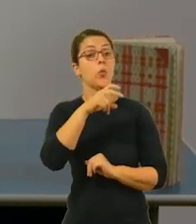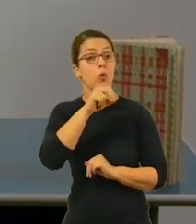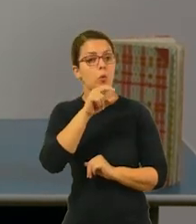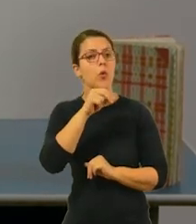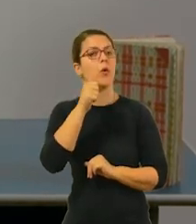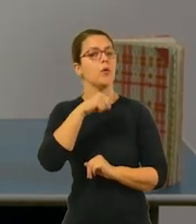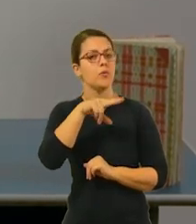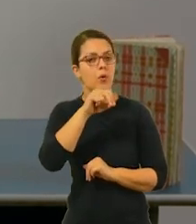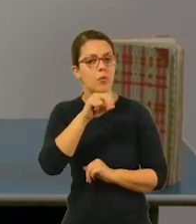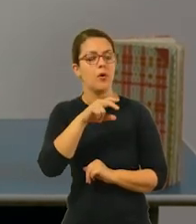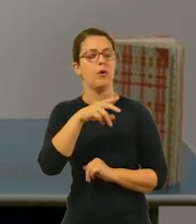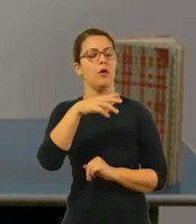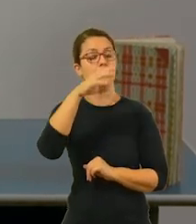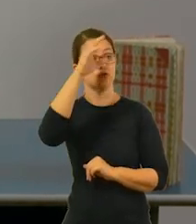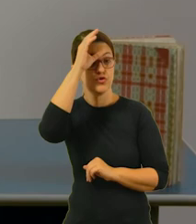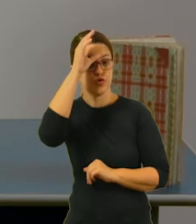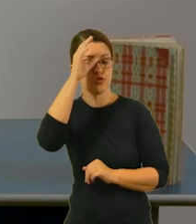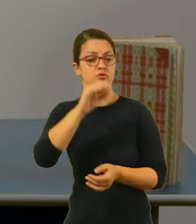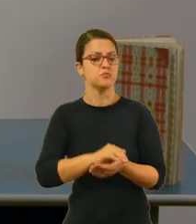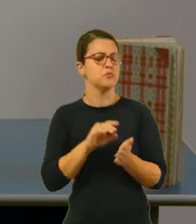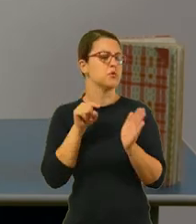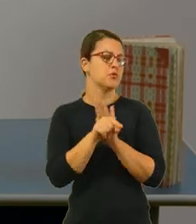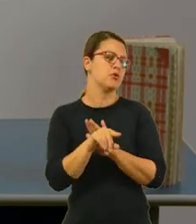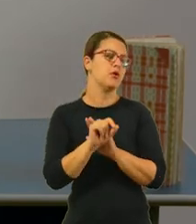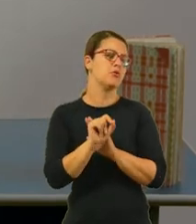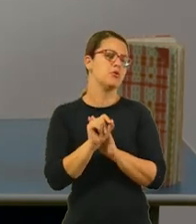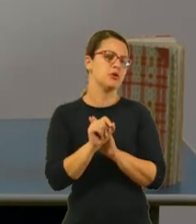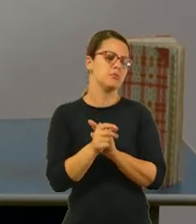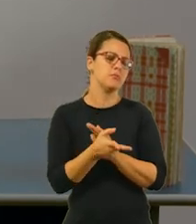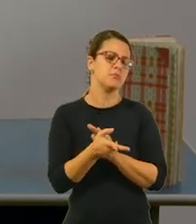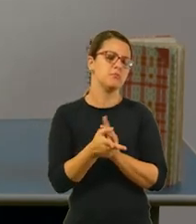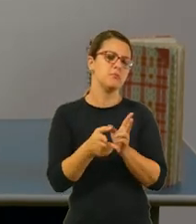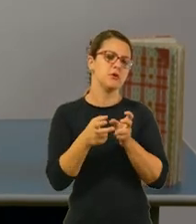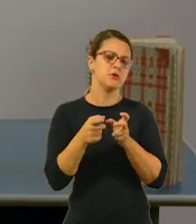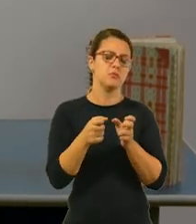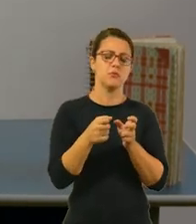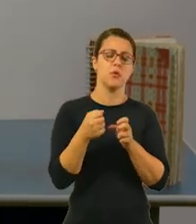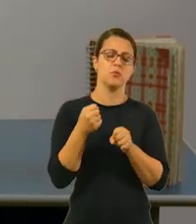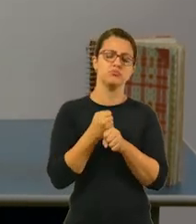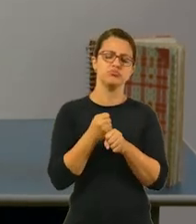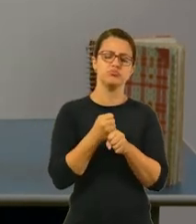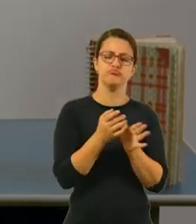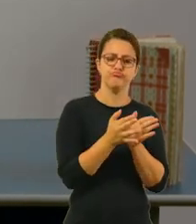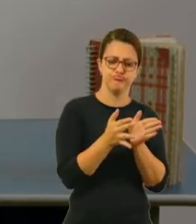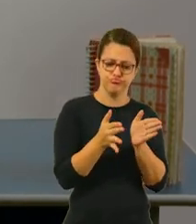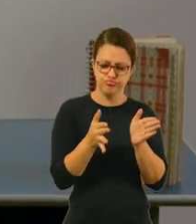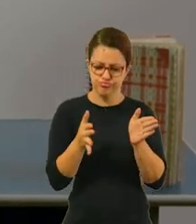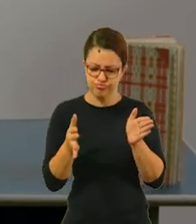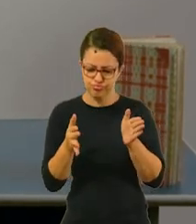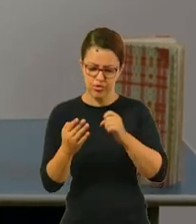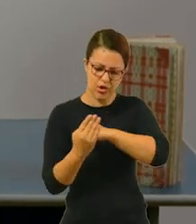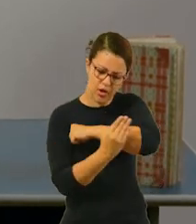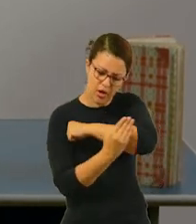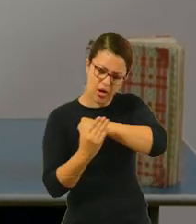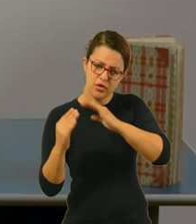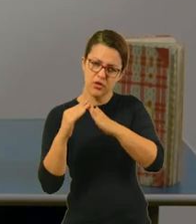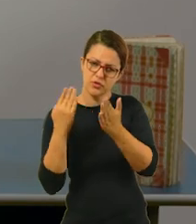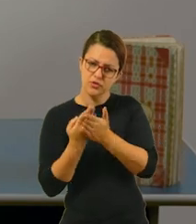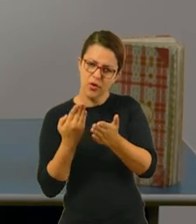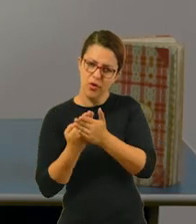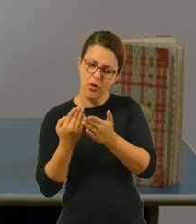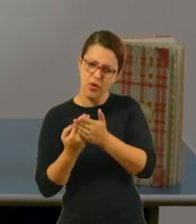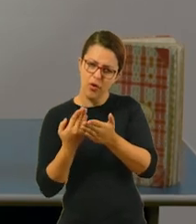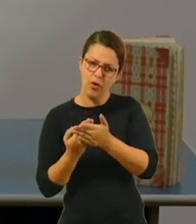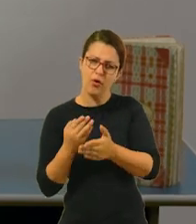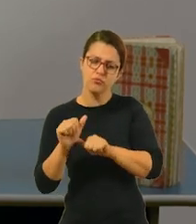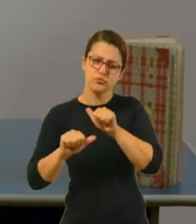foram as mudanças que eles perceberam ao longo desse tempo, tanto aí na sua escola quanto no seu bairro. Formule